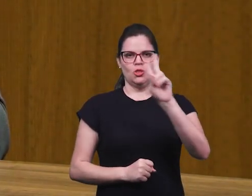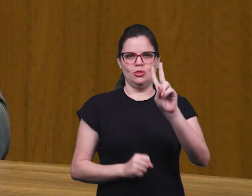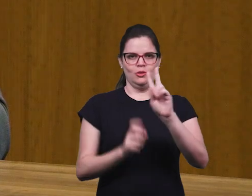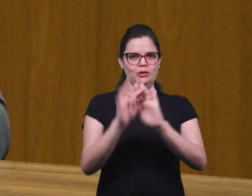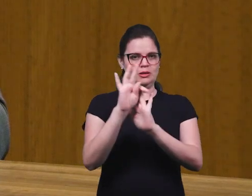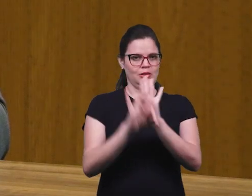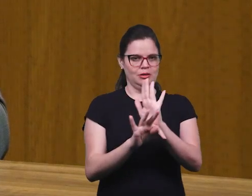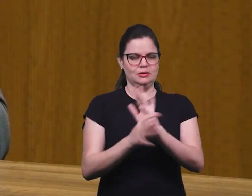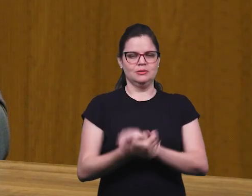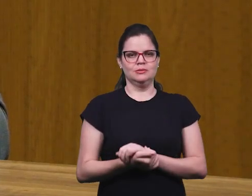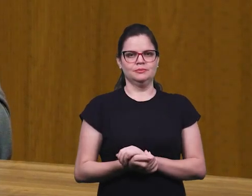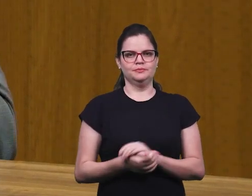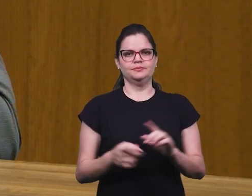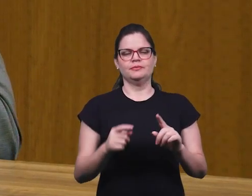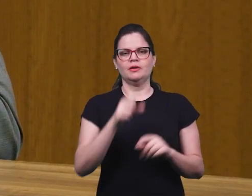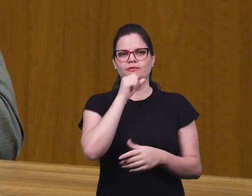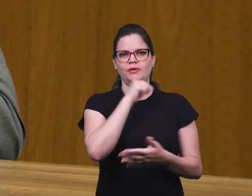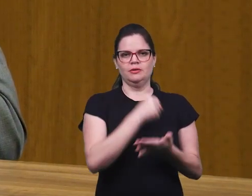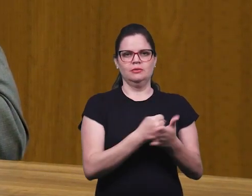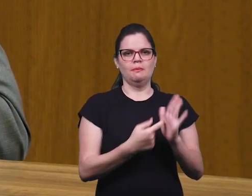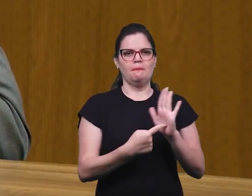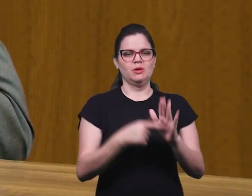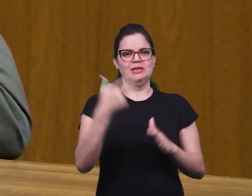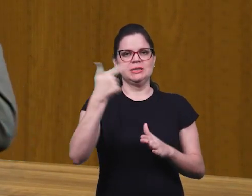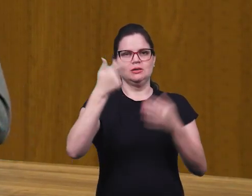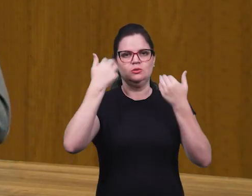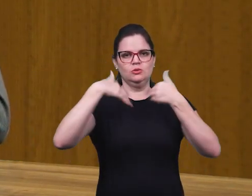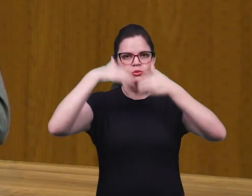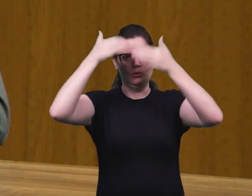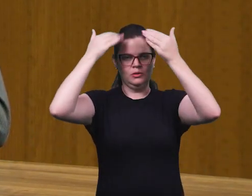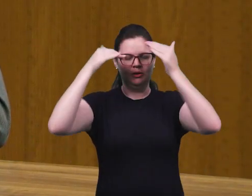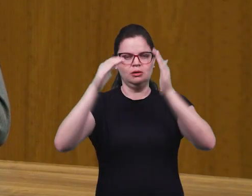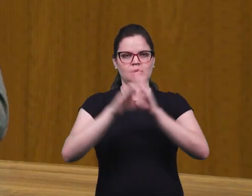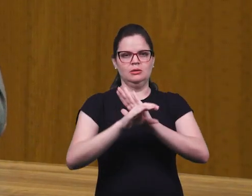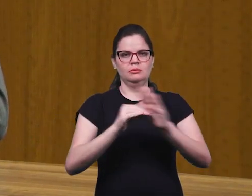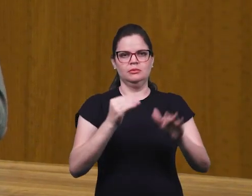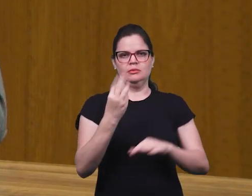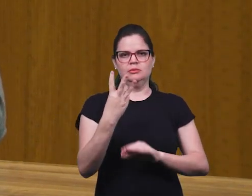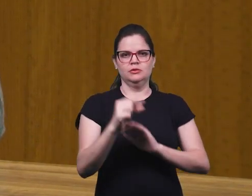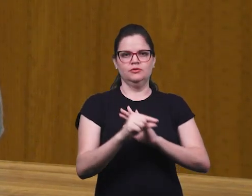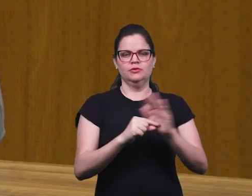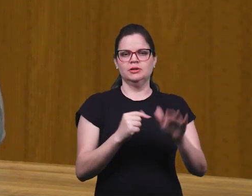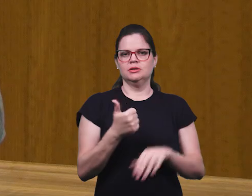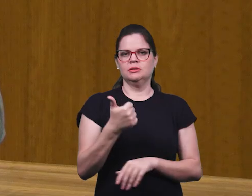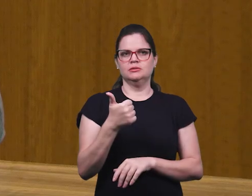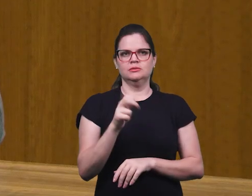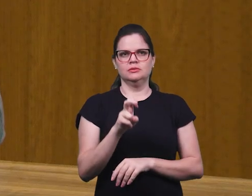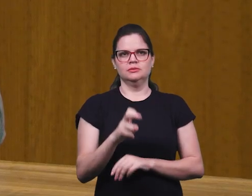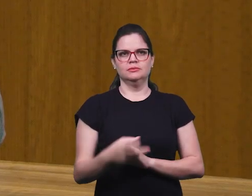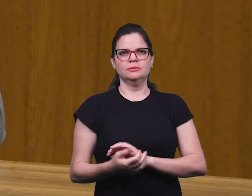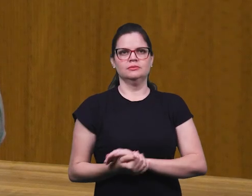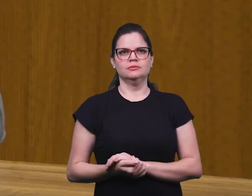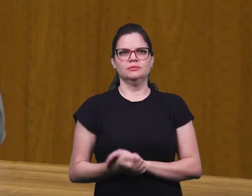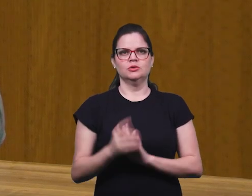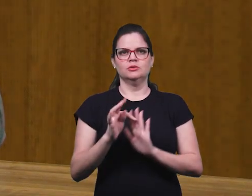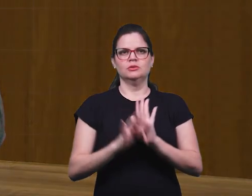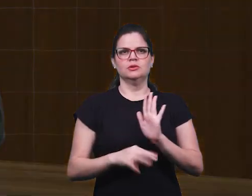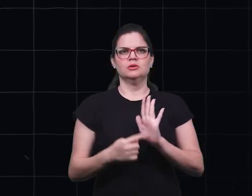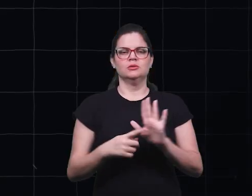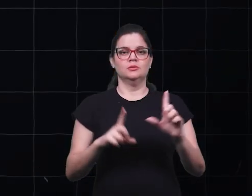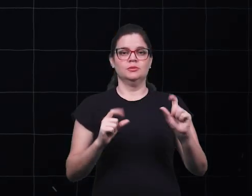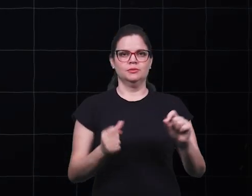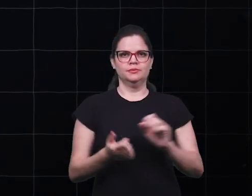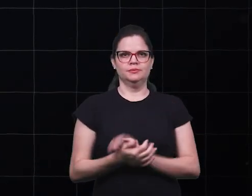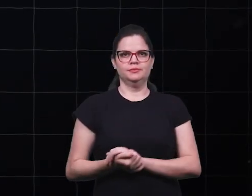aqui, mas o primeiro está lá no Velho Testamento, do 2 Reis, capítulo 3, verso 15, que diz assim: